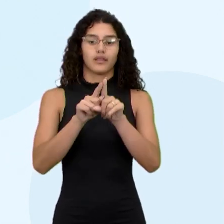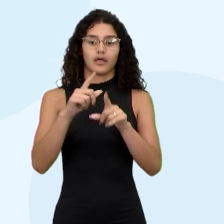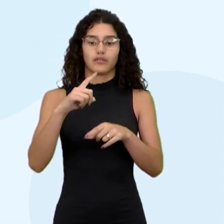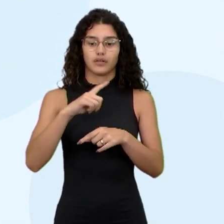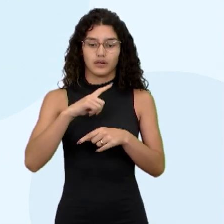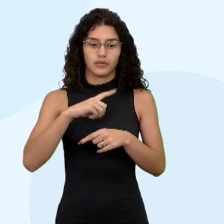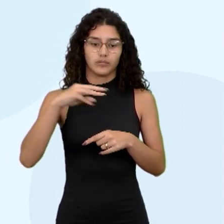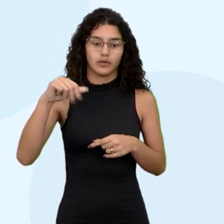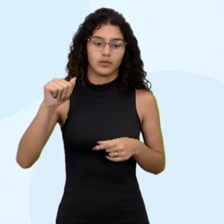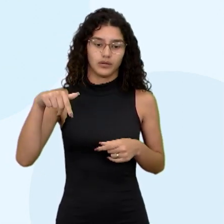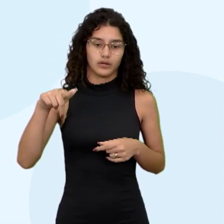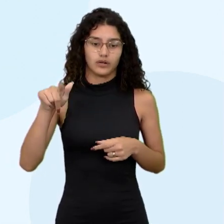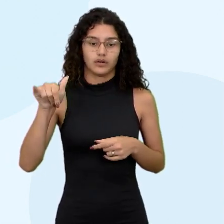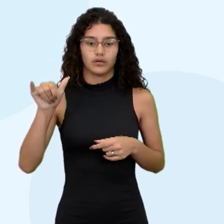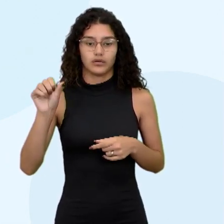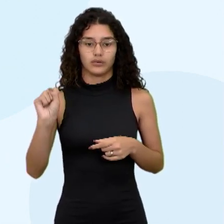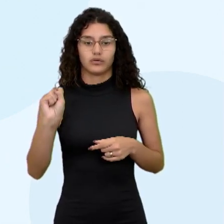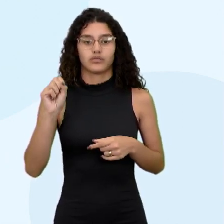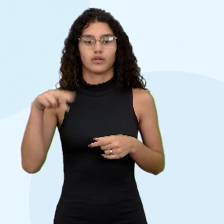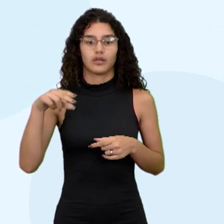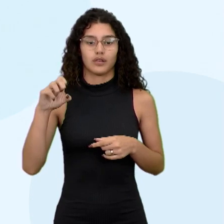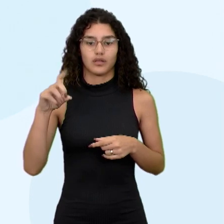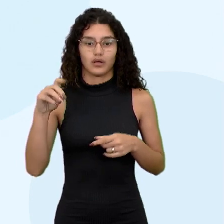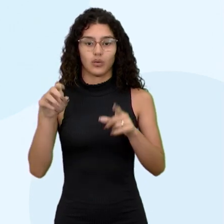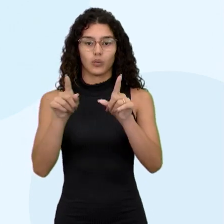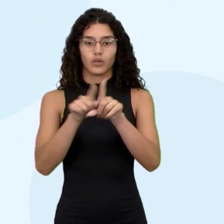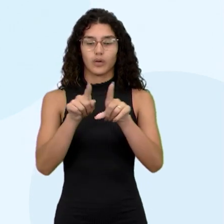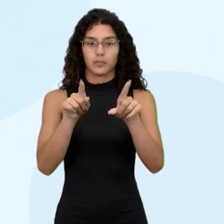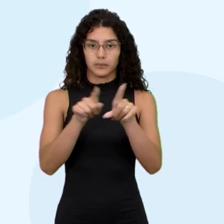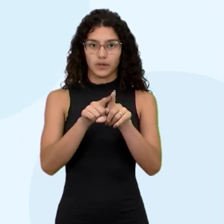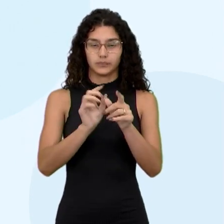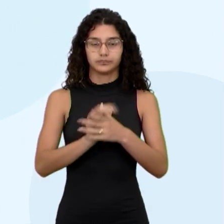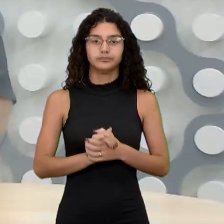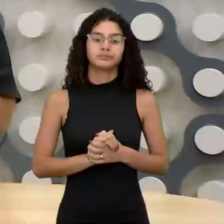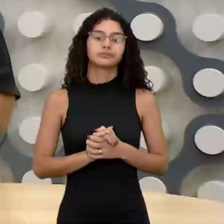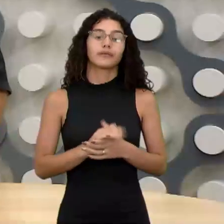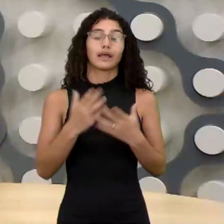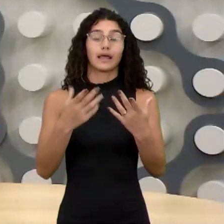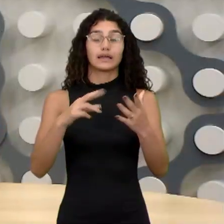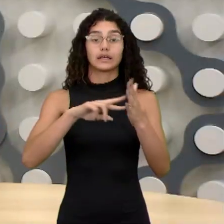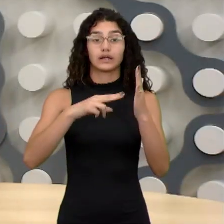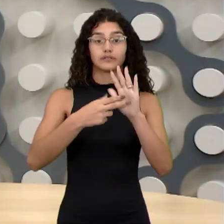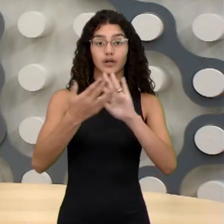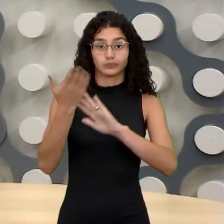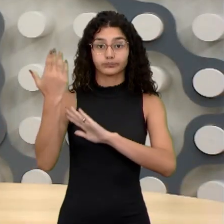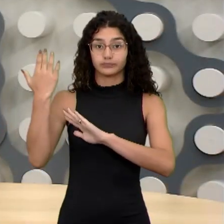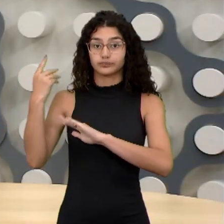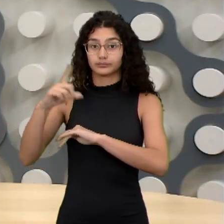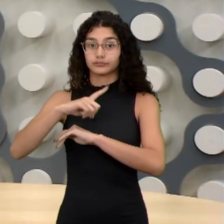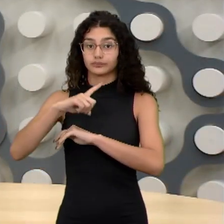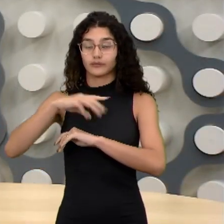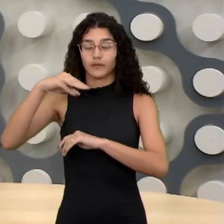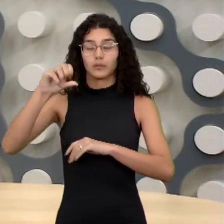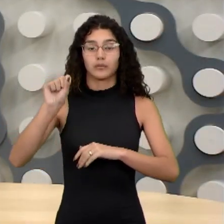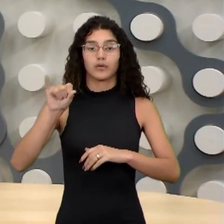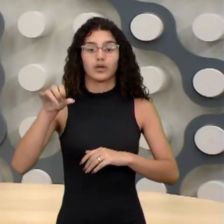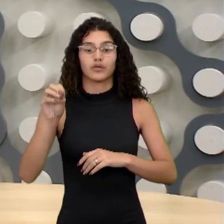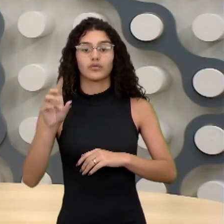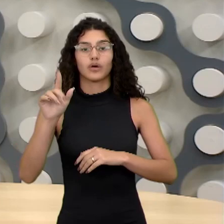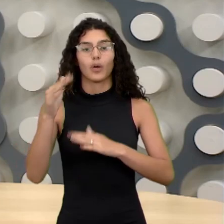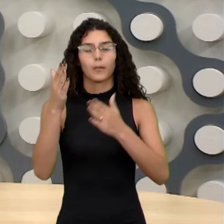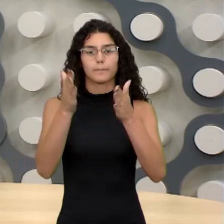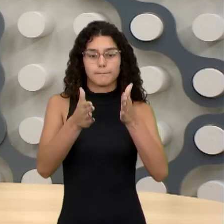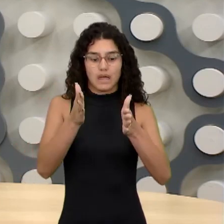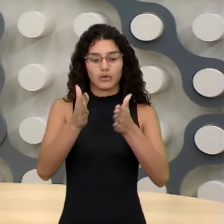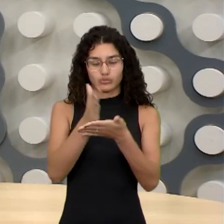o meso-arqueano, neo-arqueano, né, lembrando que paleo, né, quer dizer antigo, né, o meso é o